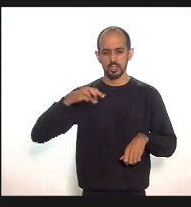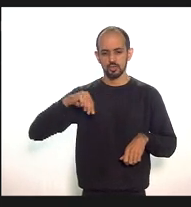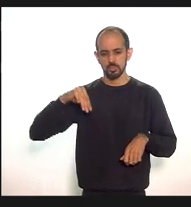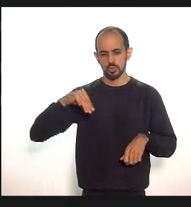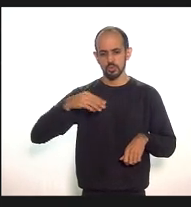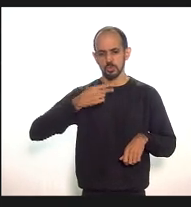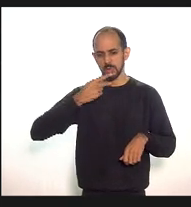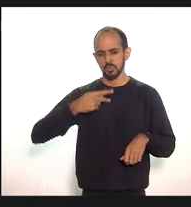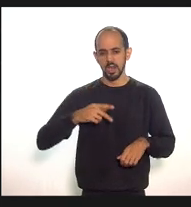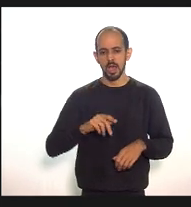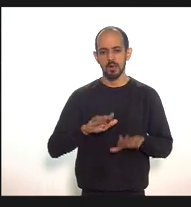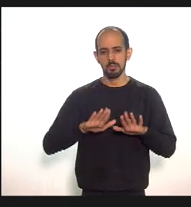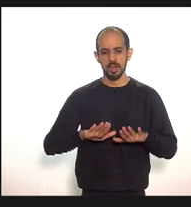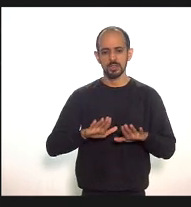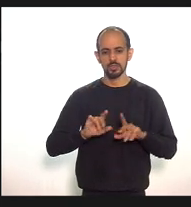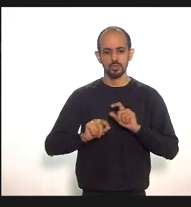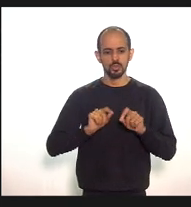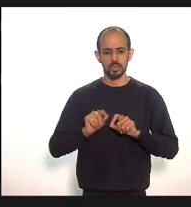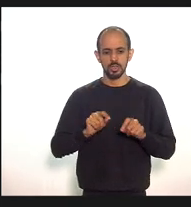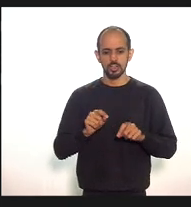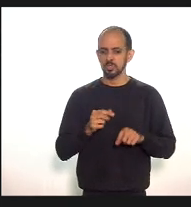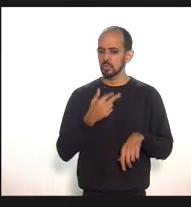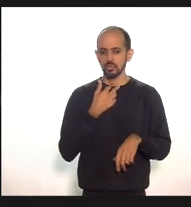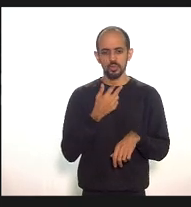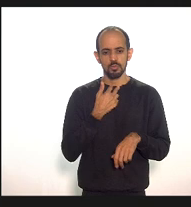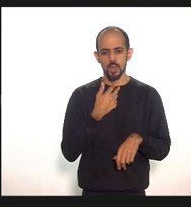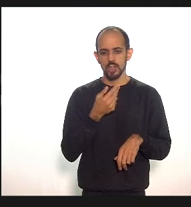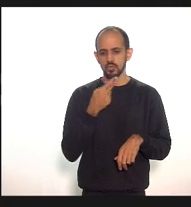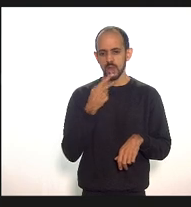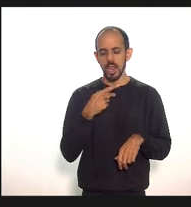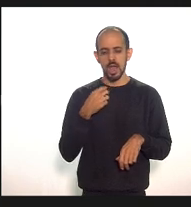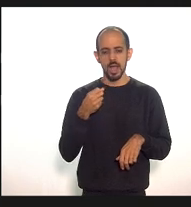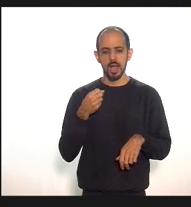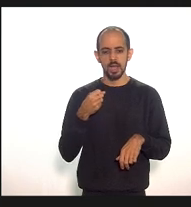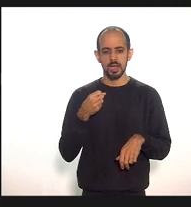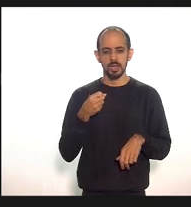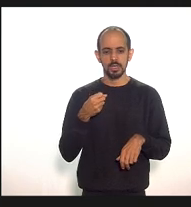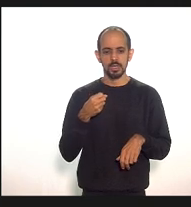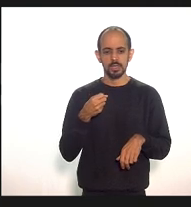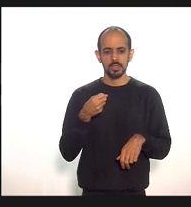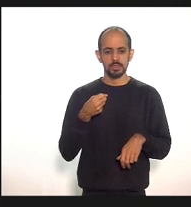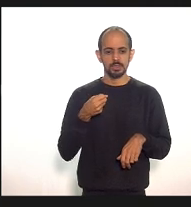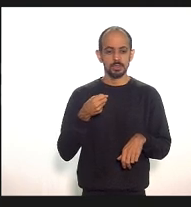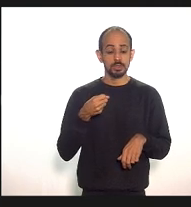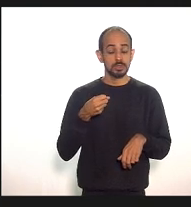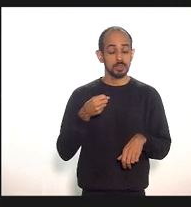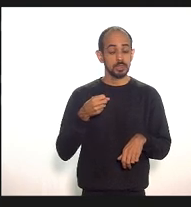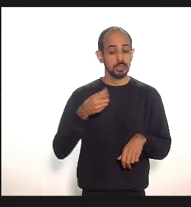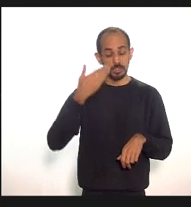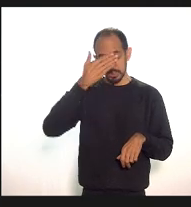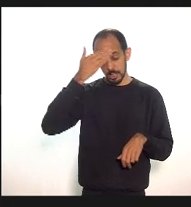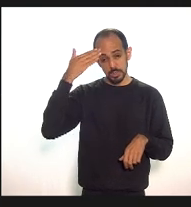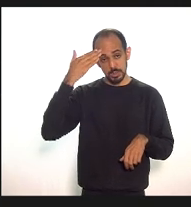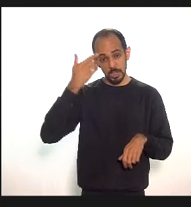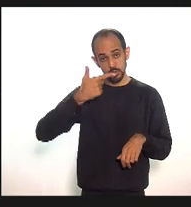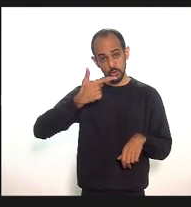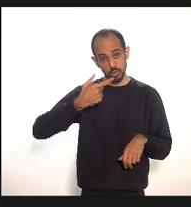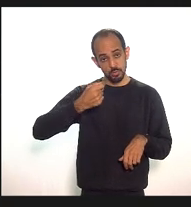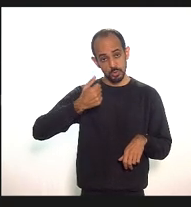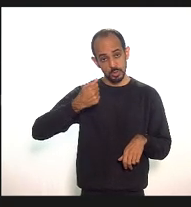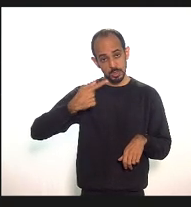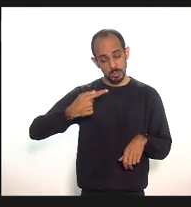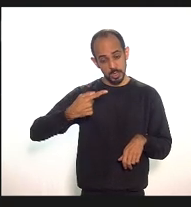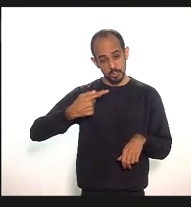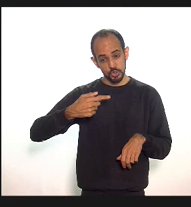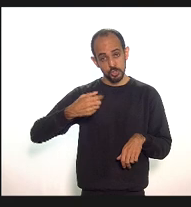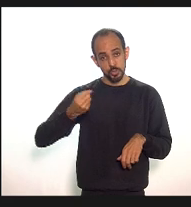falar sobre ele mas a gente não pode falar sem um jeito de cortar é ao ano de 2017 quando